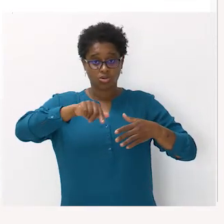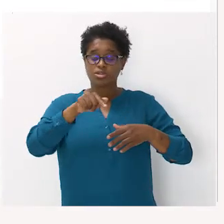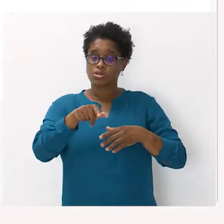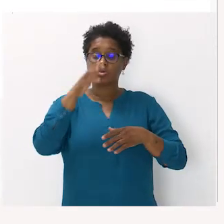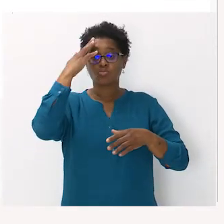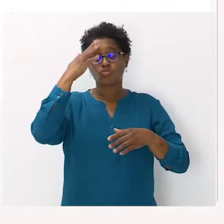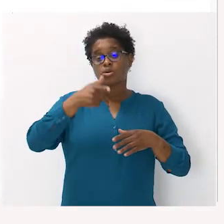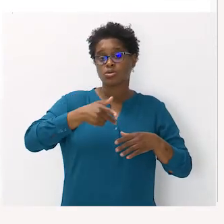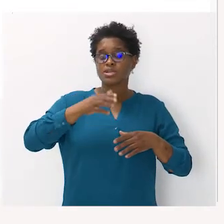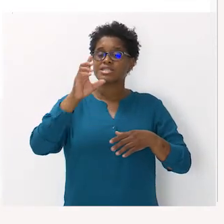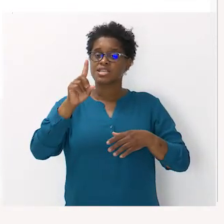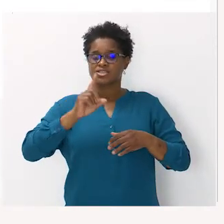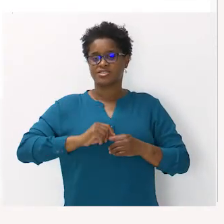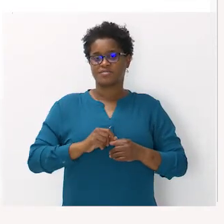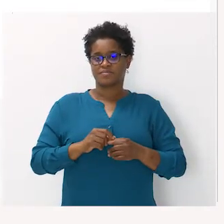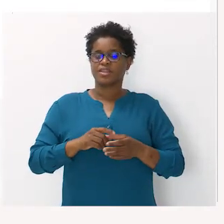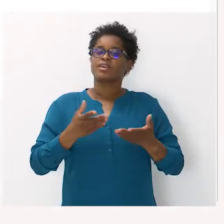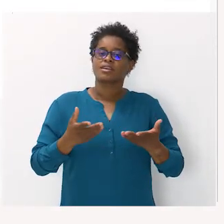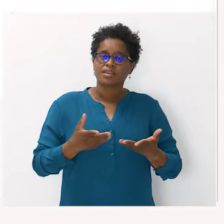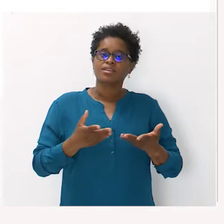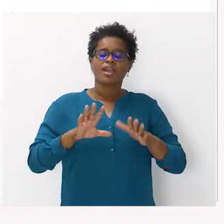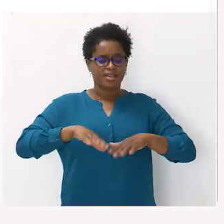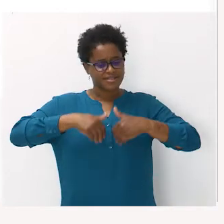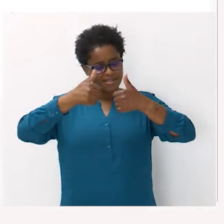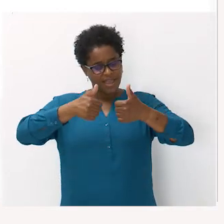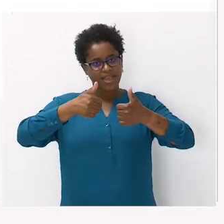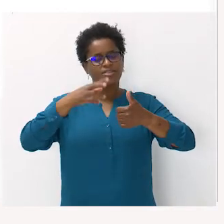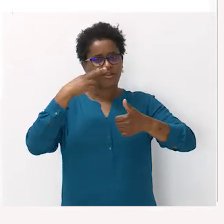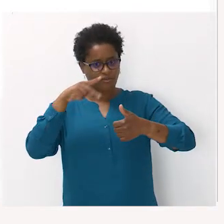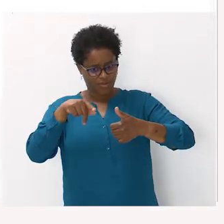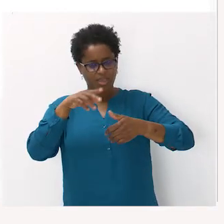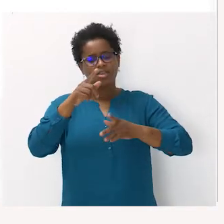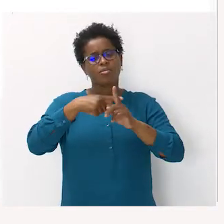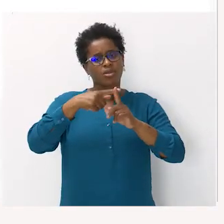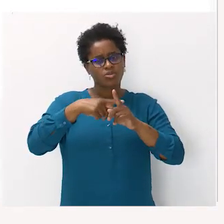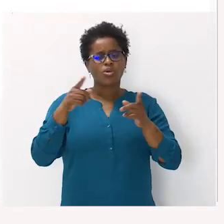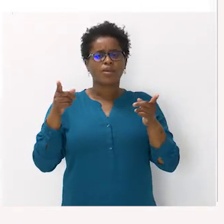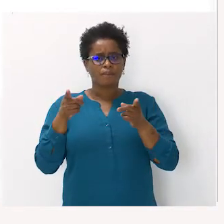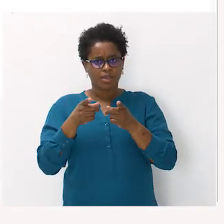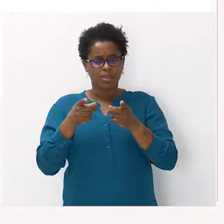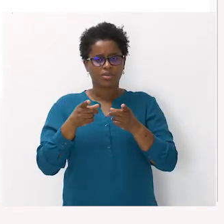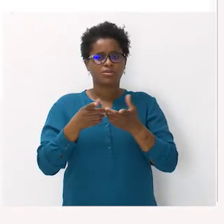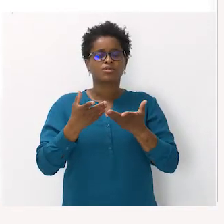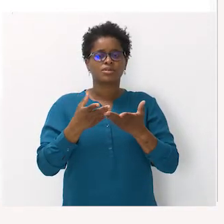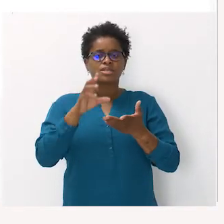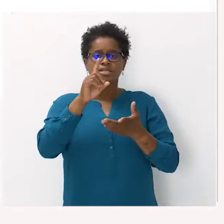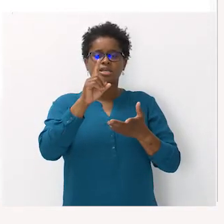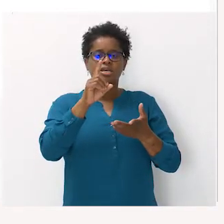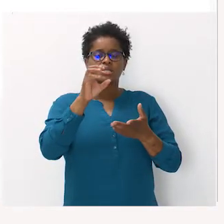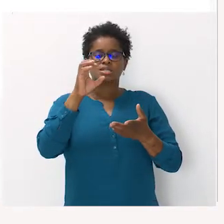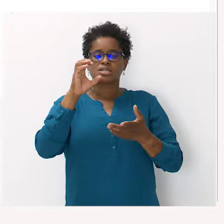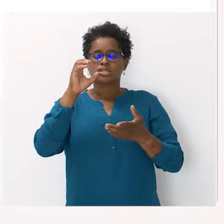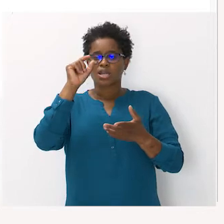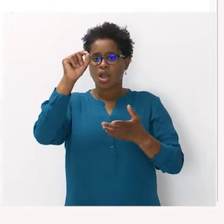aqui é o número 6. E a cidade em que verificou a temperatura mínima 6 graus